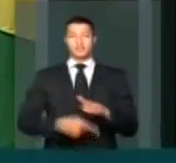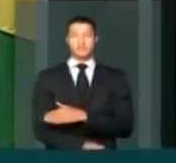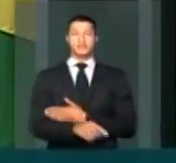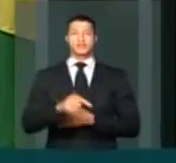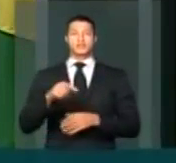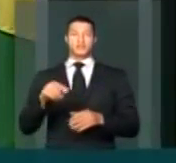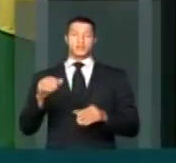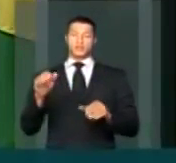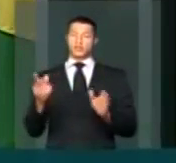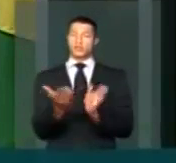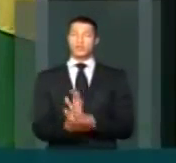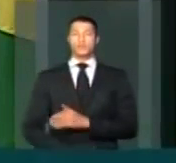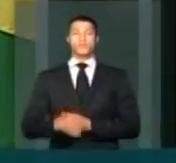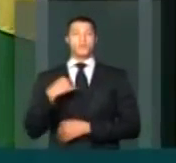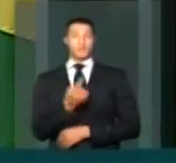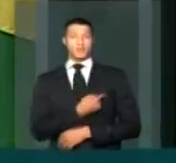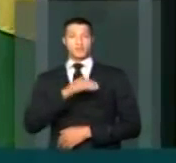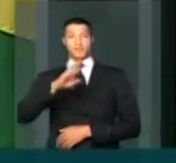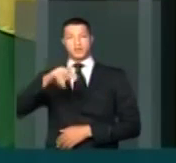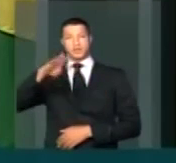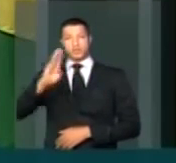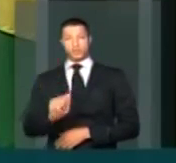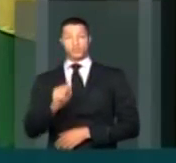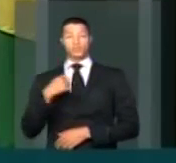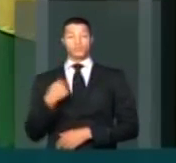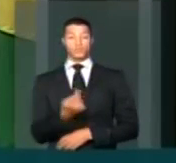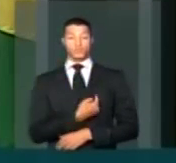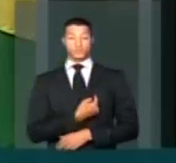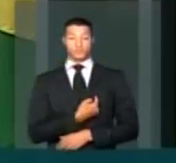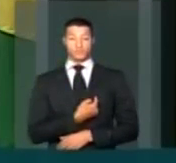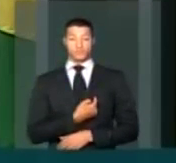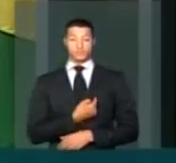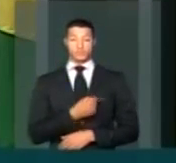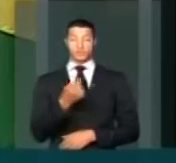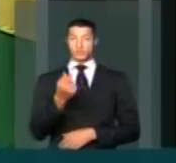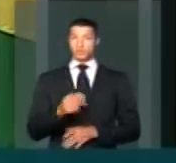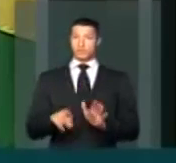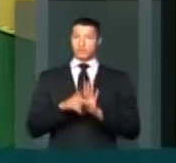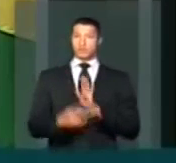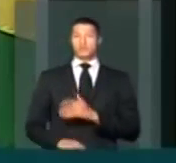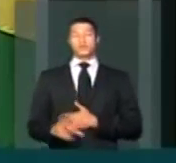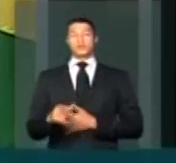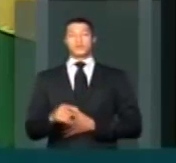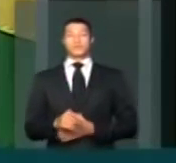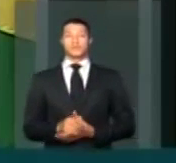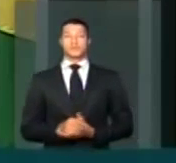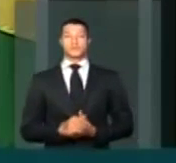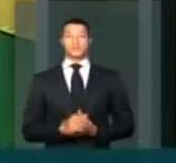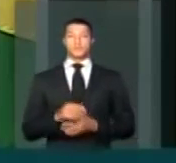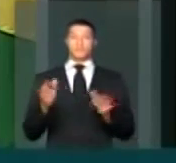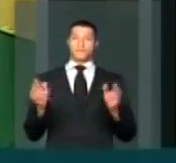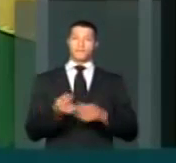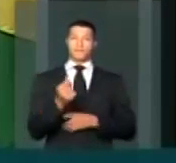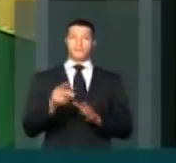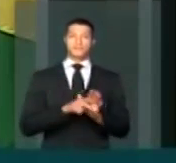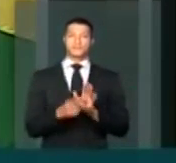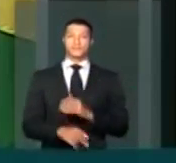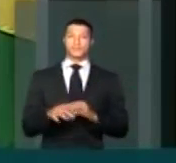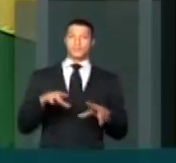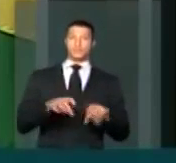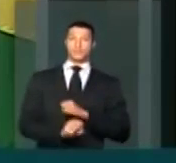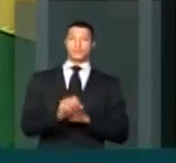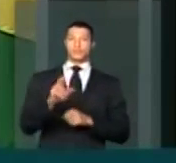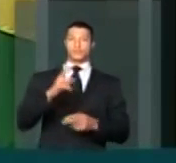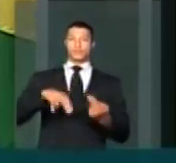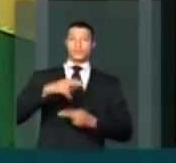nua e crua. Contudo, à exceção dos recursos diretamente investidos no financiamento da